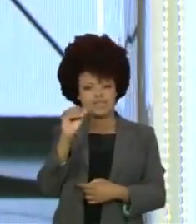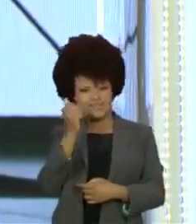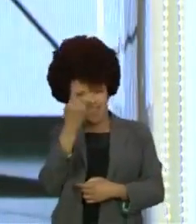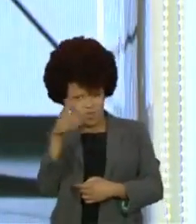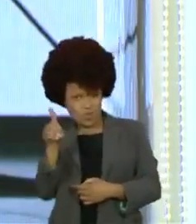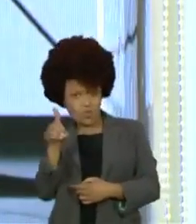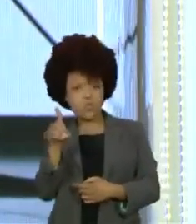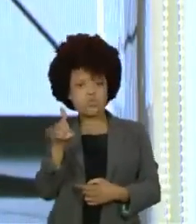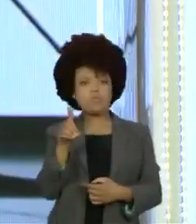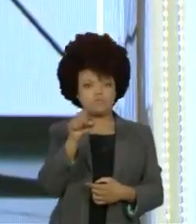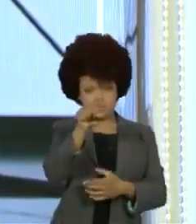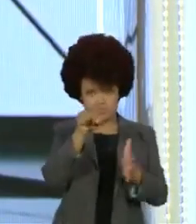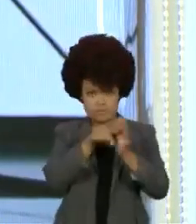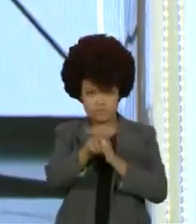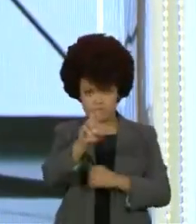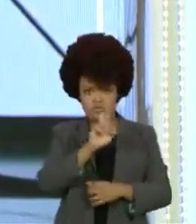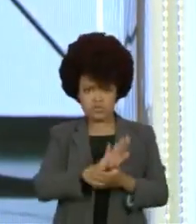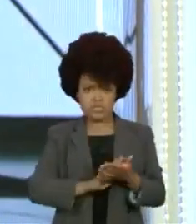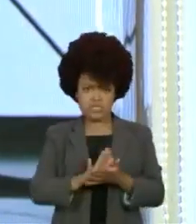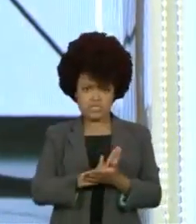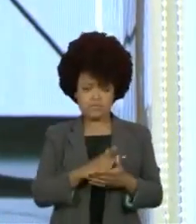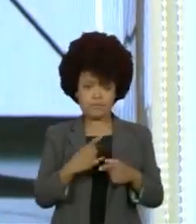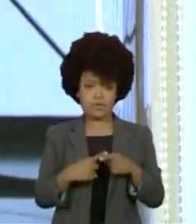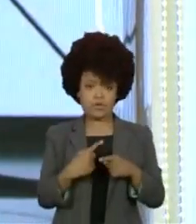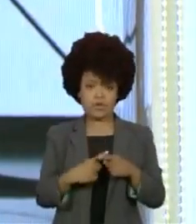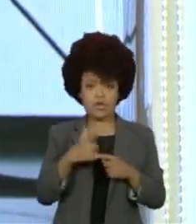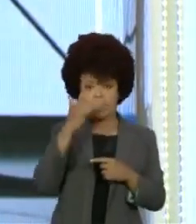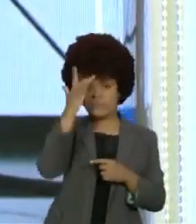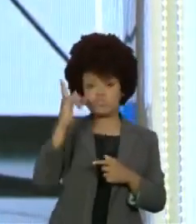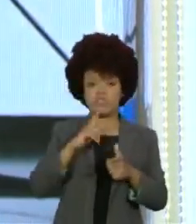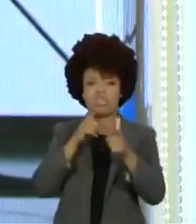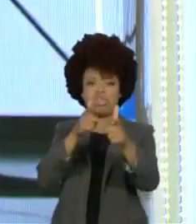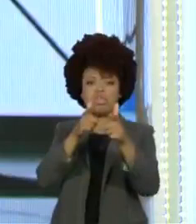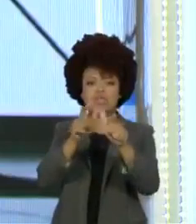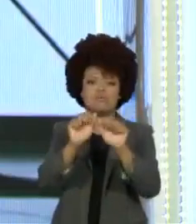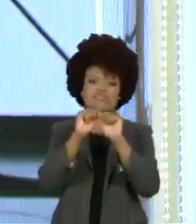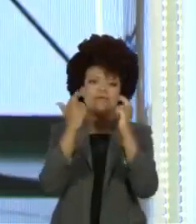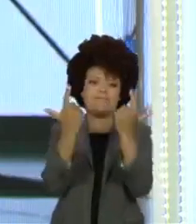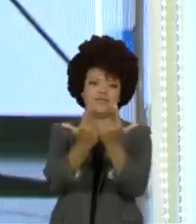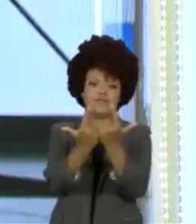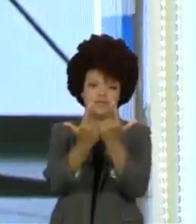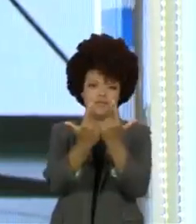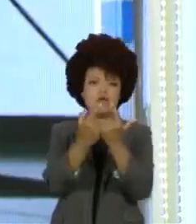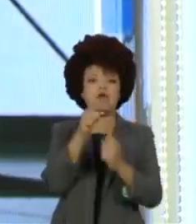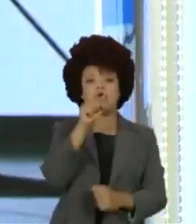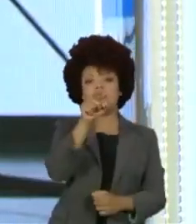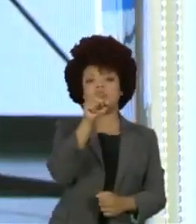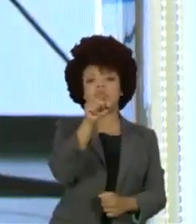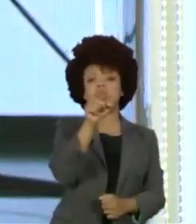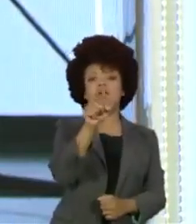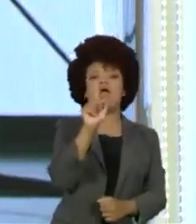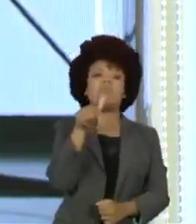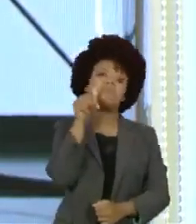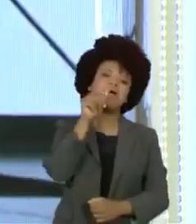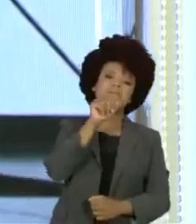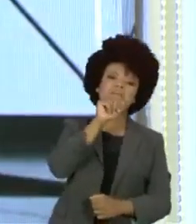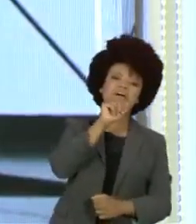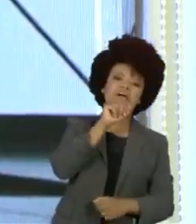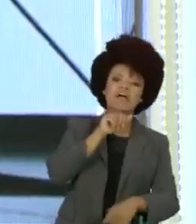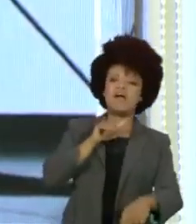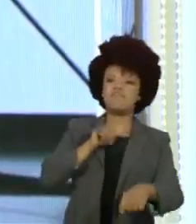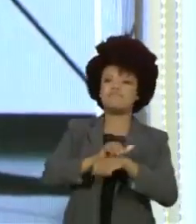apelido na Assembleia Legislativa E é mamãe faltei porque você falta